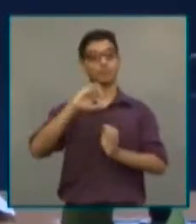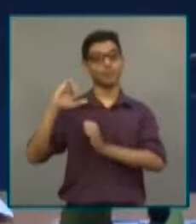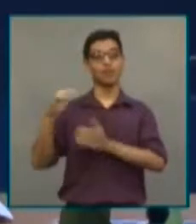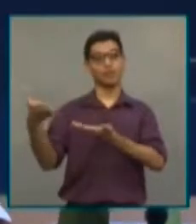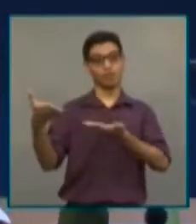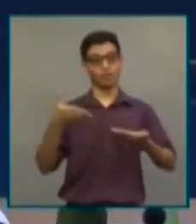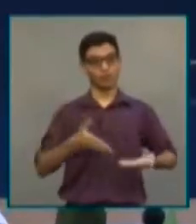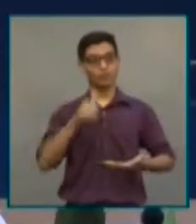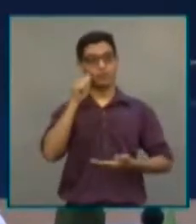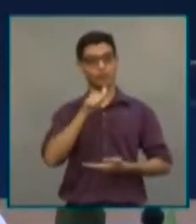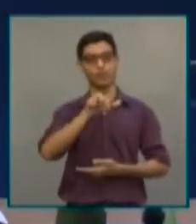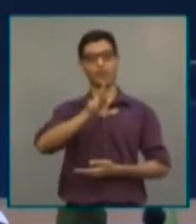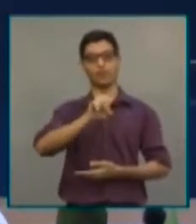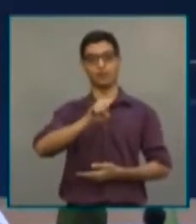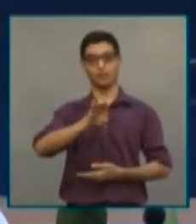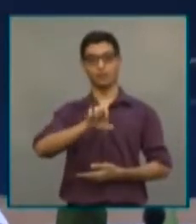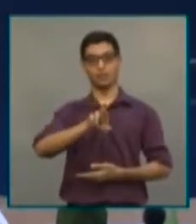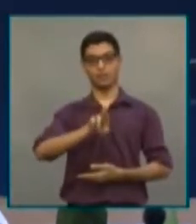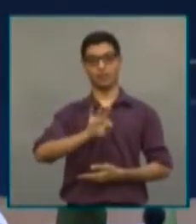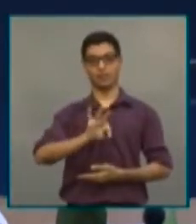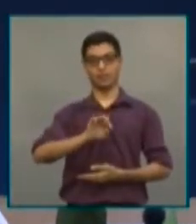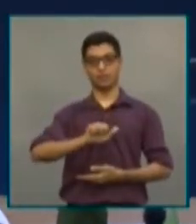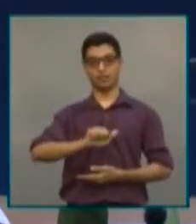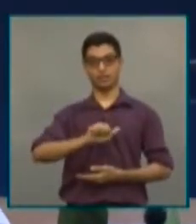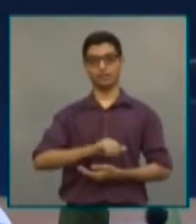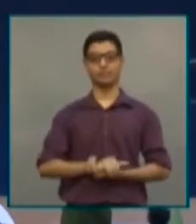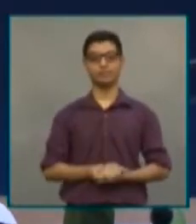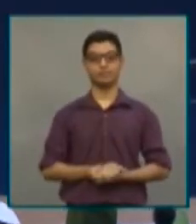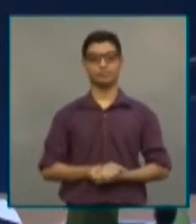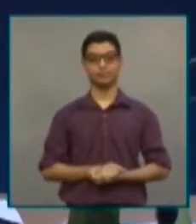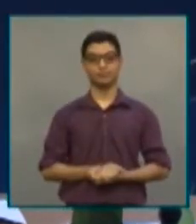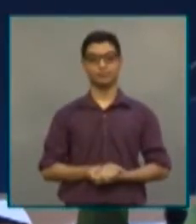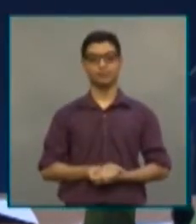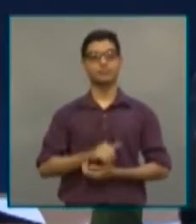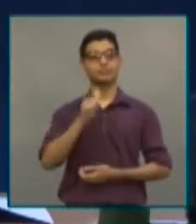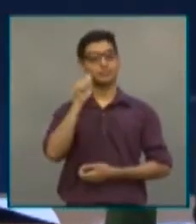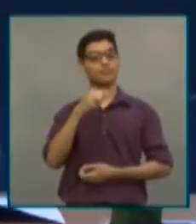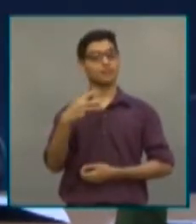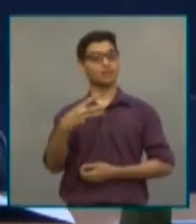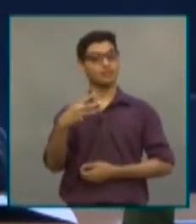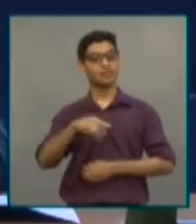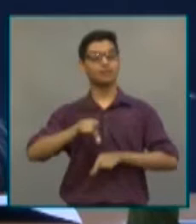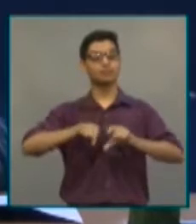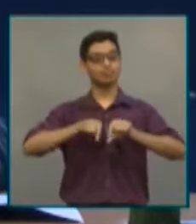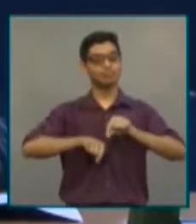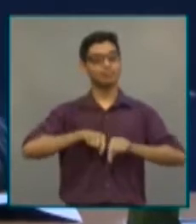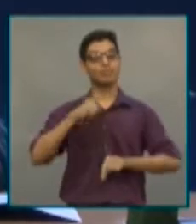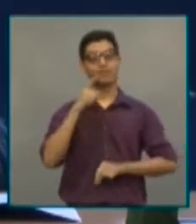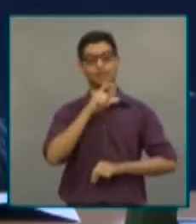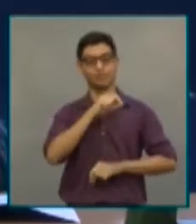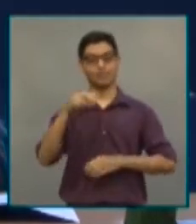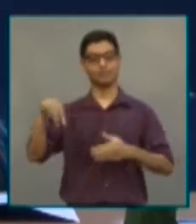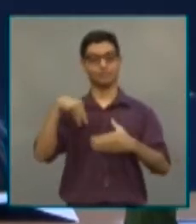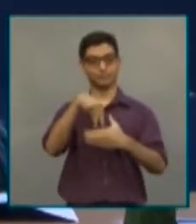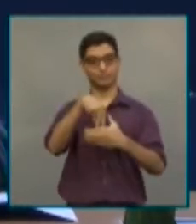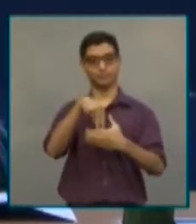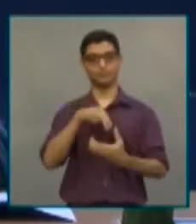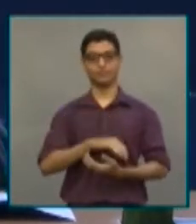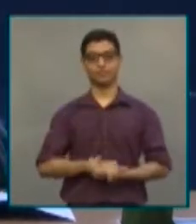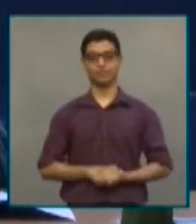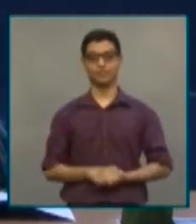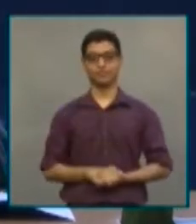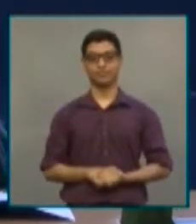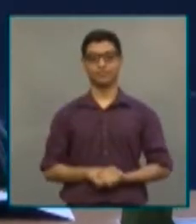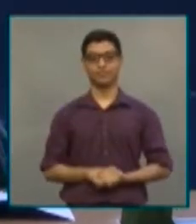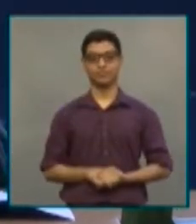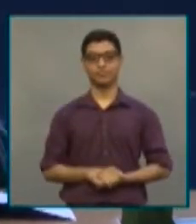candidata Roberta Vasques, terceira sorteada na ordem a ser seguida durante o debate. relembro